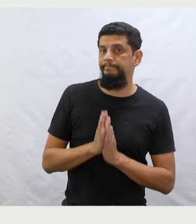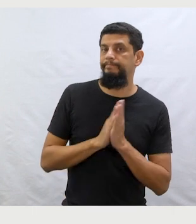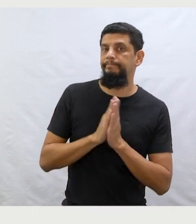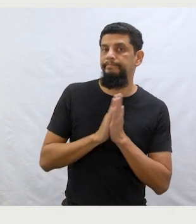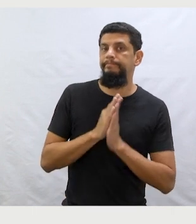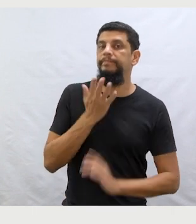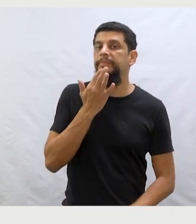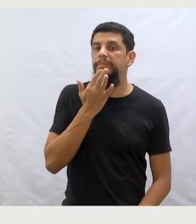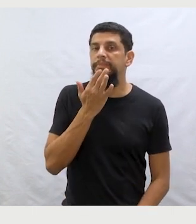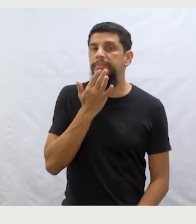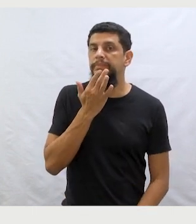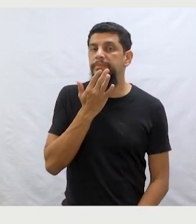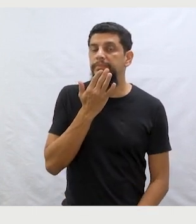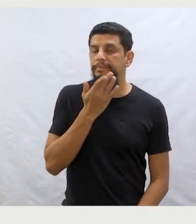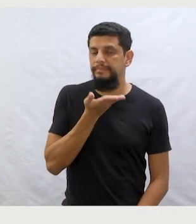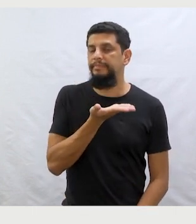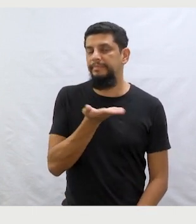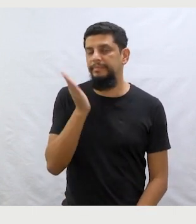É a cor...